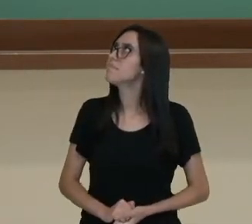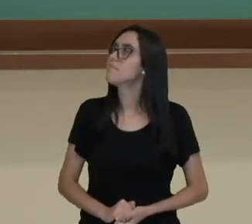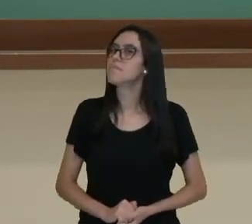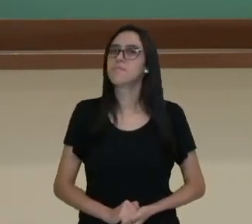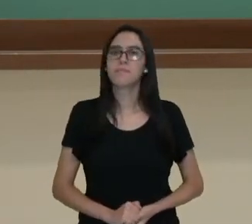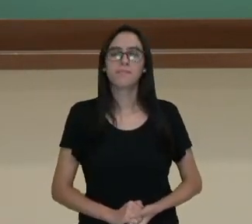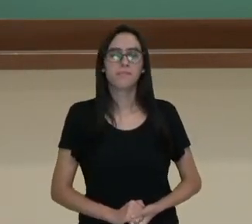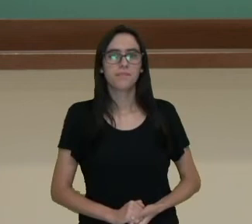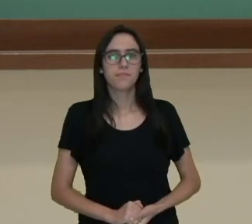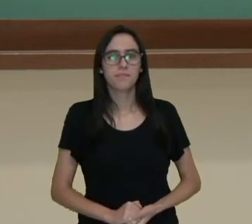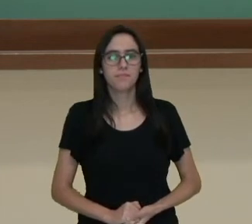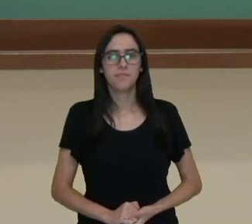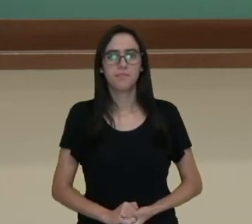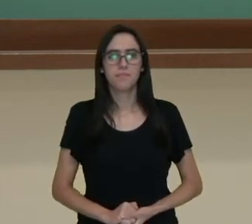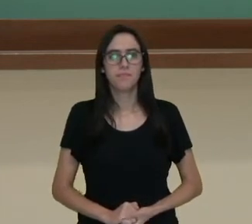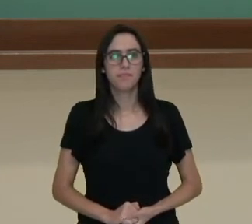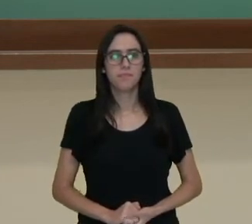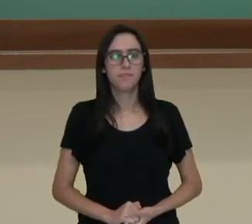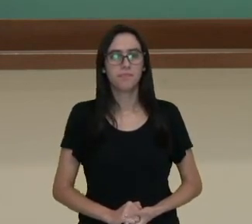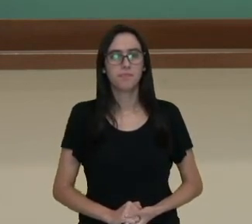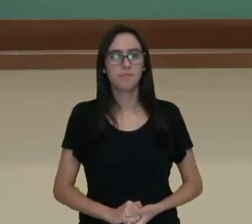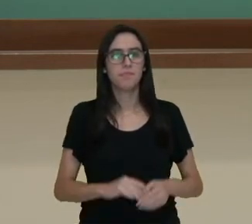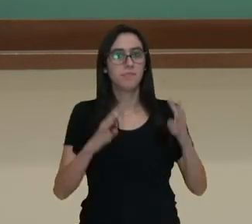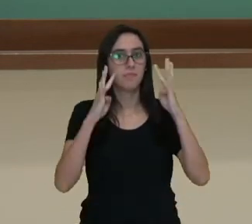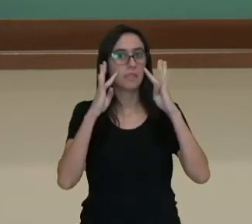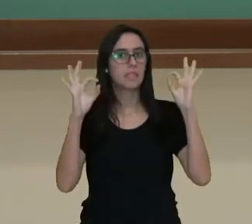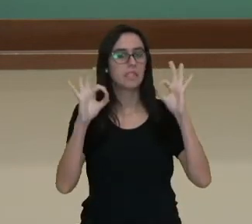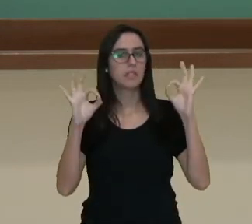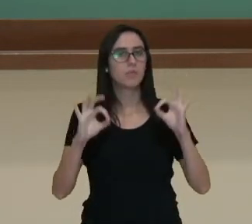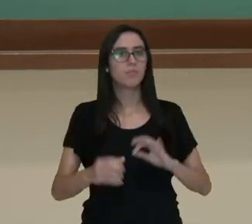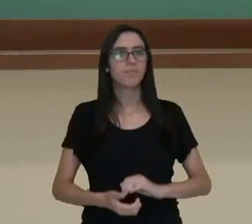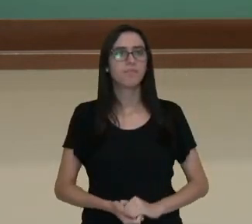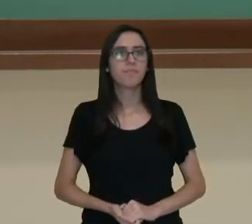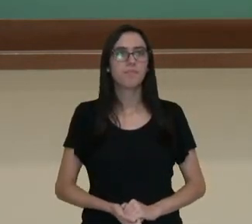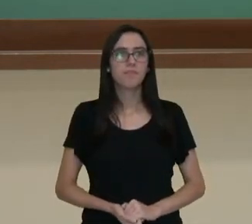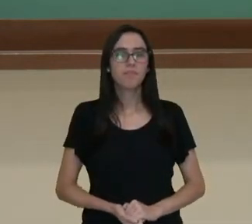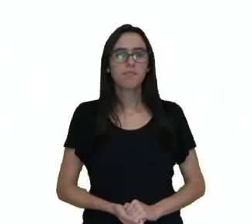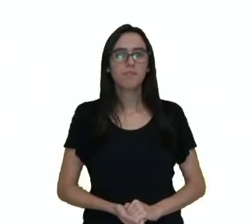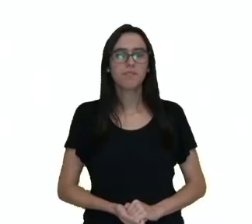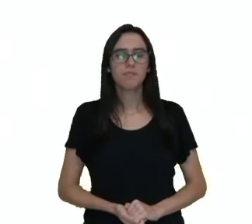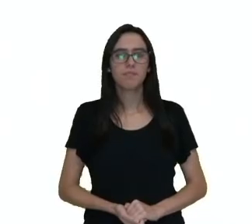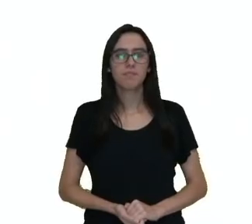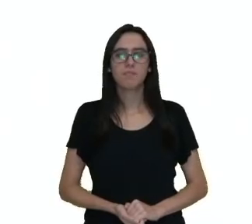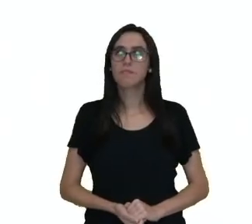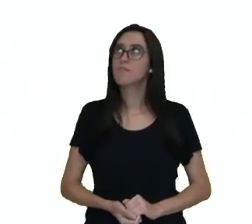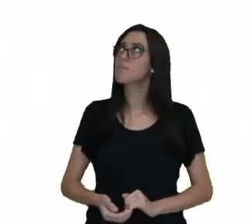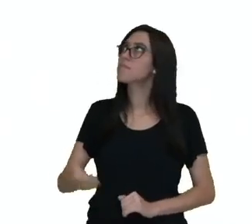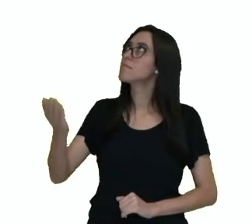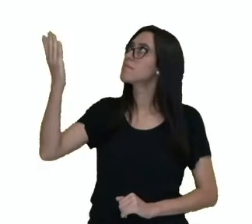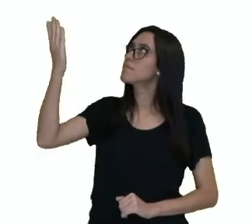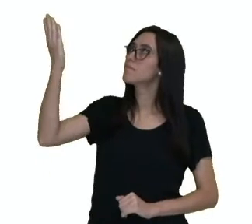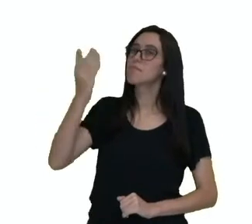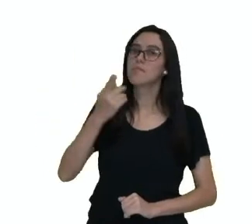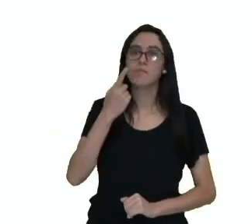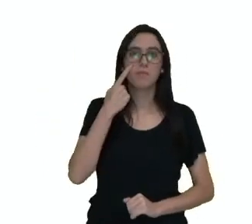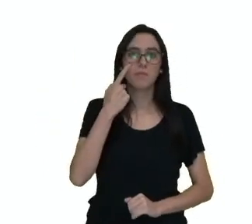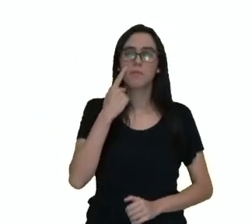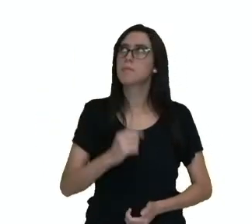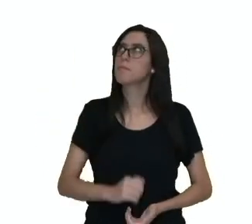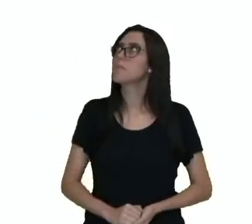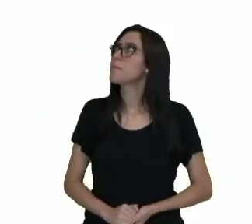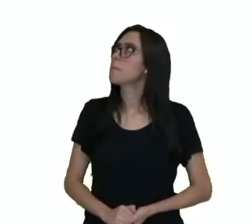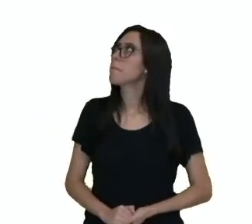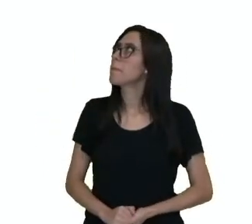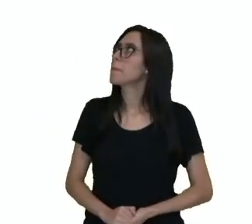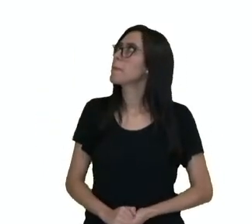sussurrar, né. Tá? Prestem atenção aí. E los sonidos de las letras. Olha aqui, ó. Algumas